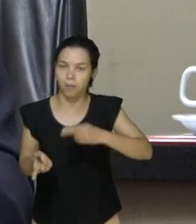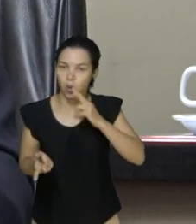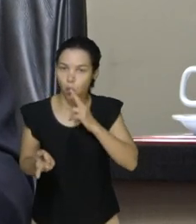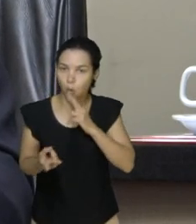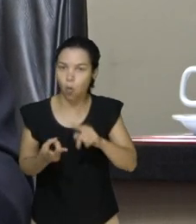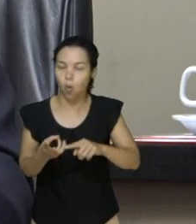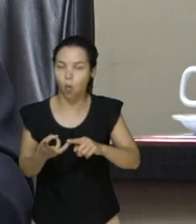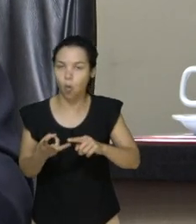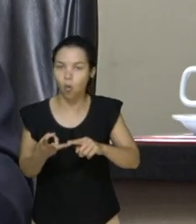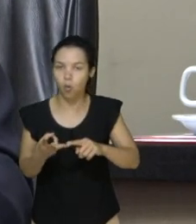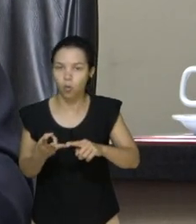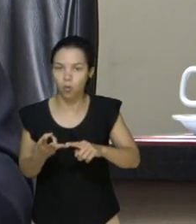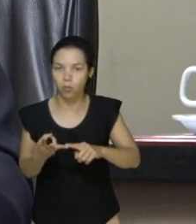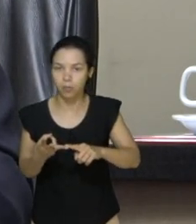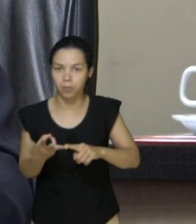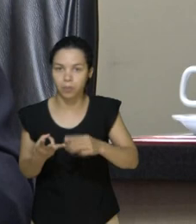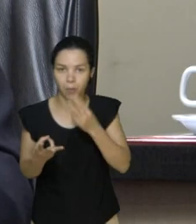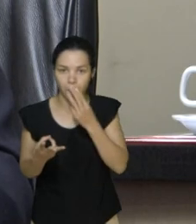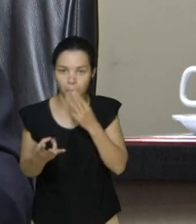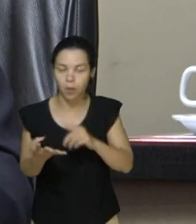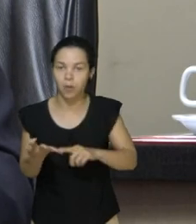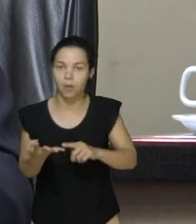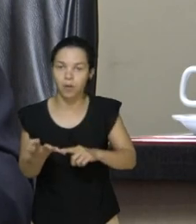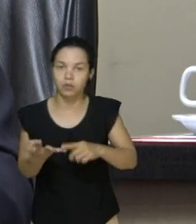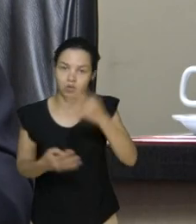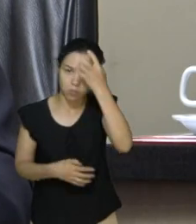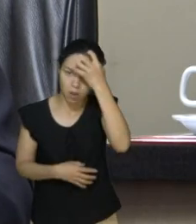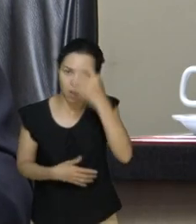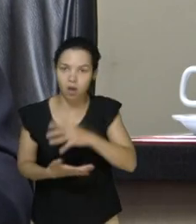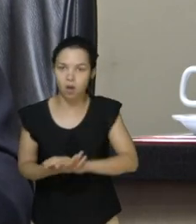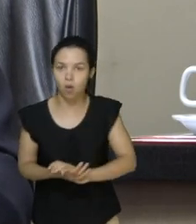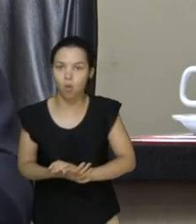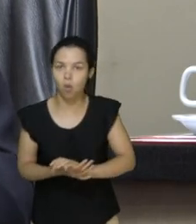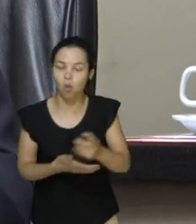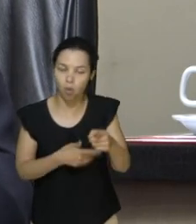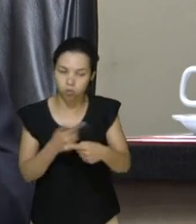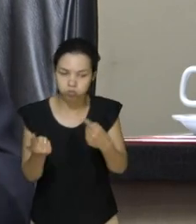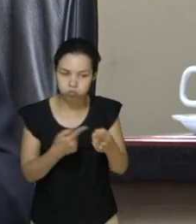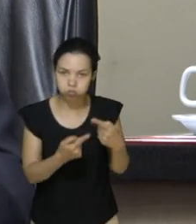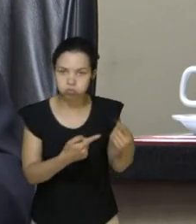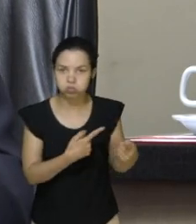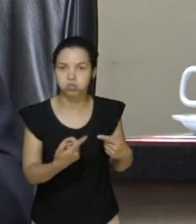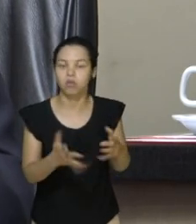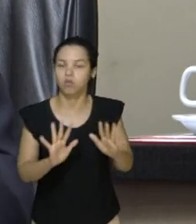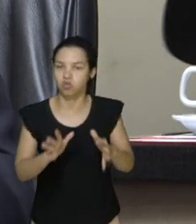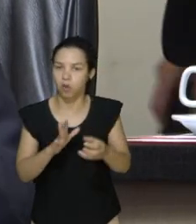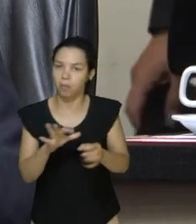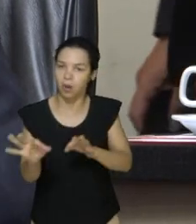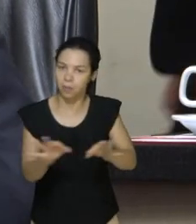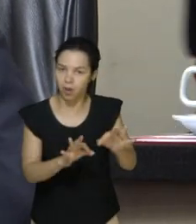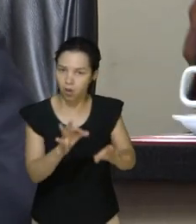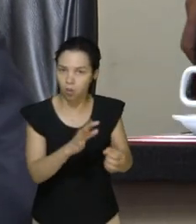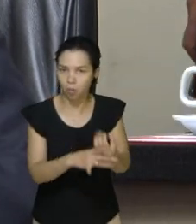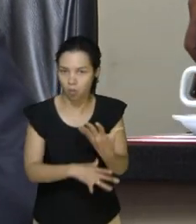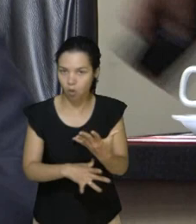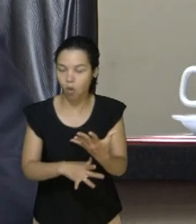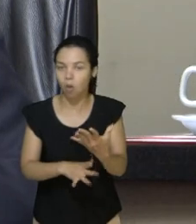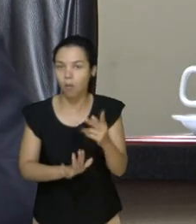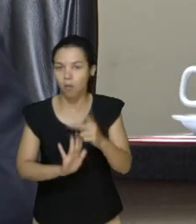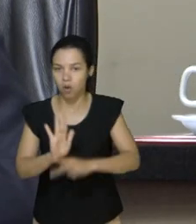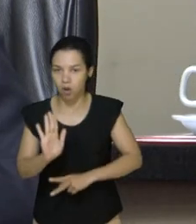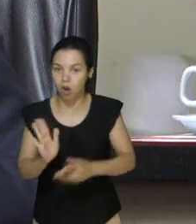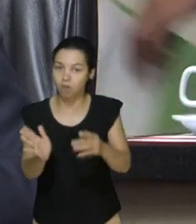Mota, deputado Ismael, e a gente construiu isso a quatro mãos, esse projeto. Infelizmente, houve esse veto, não